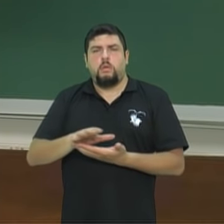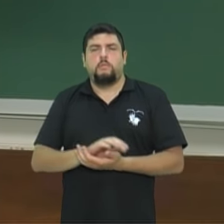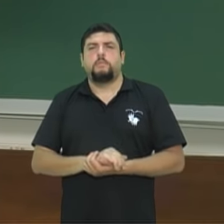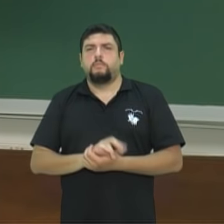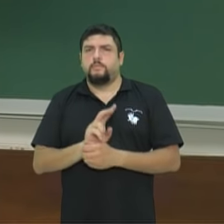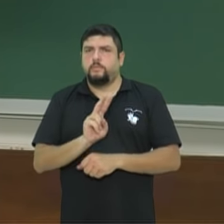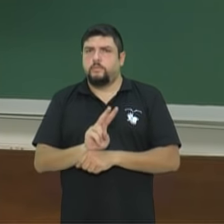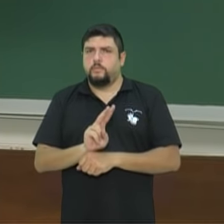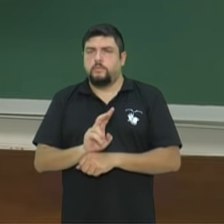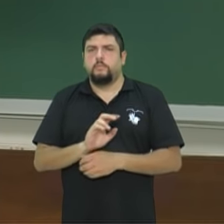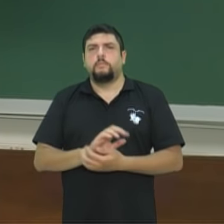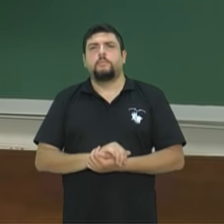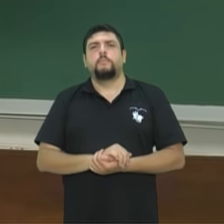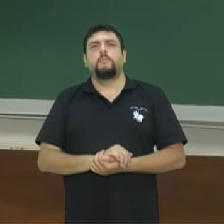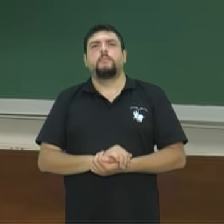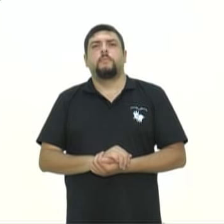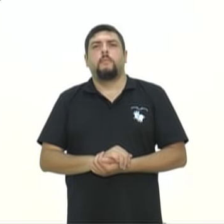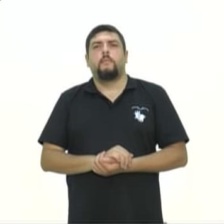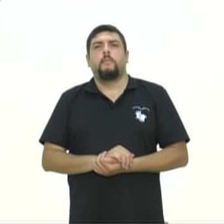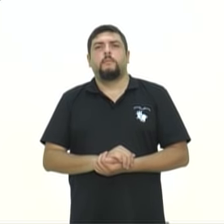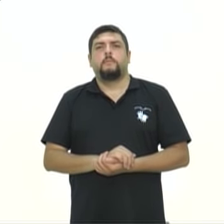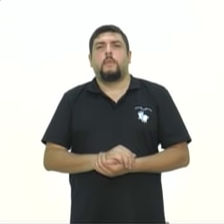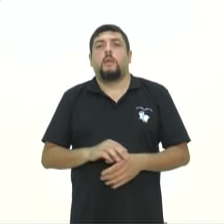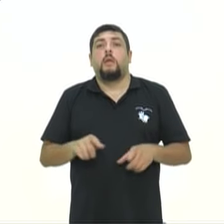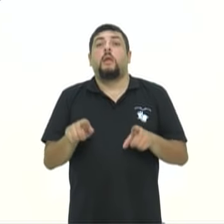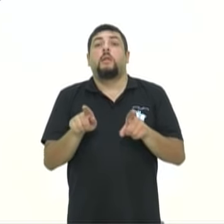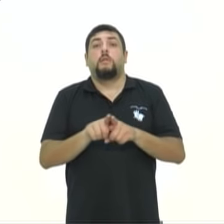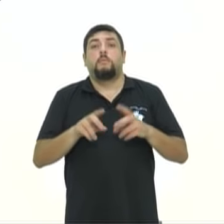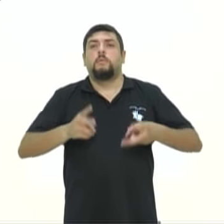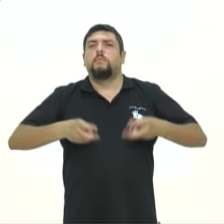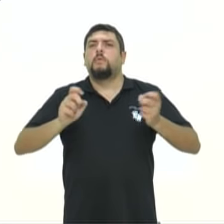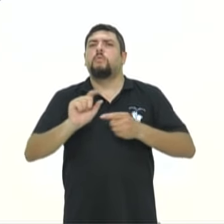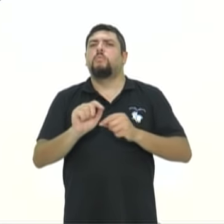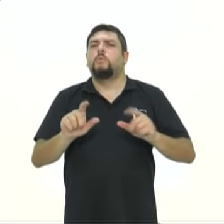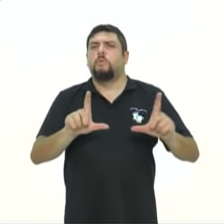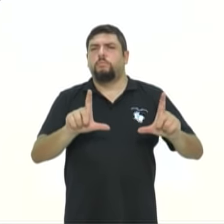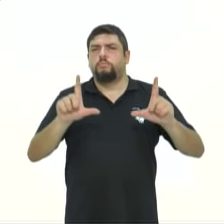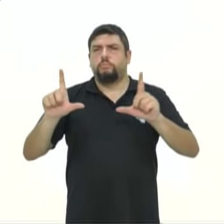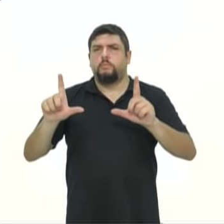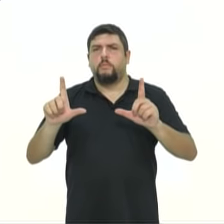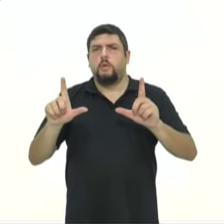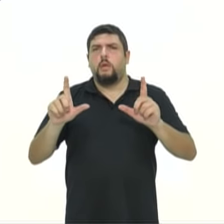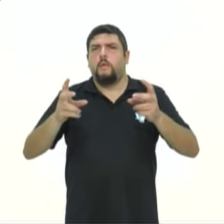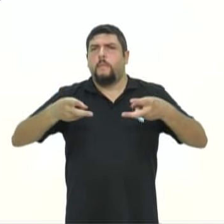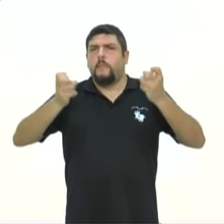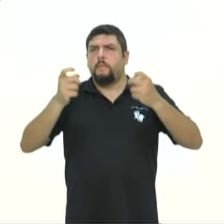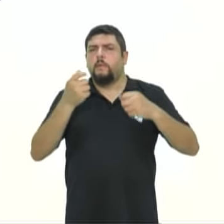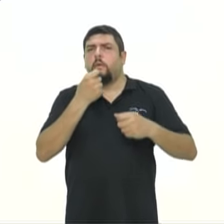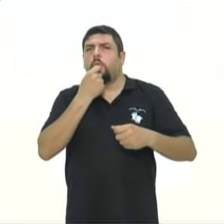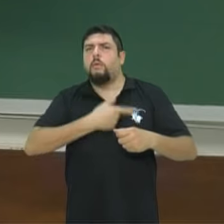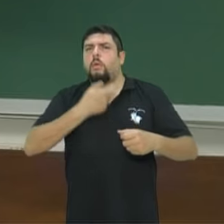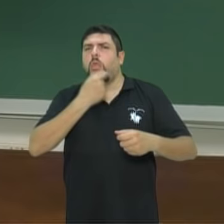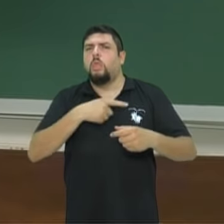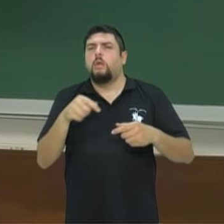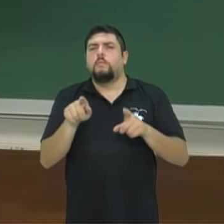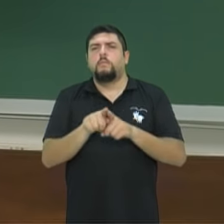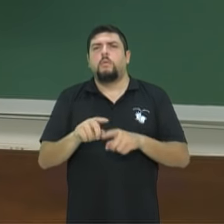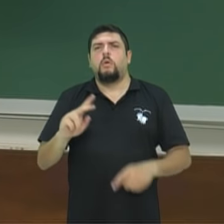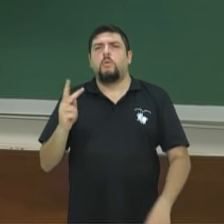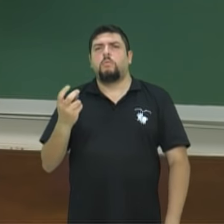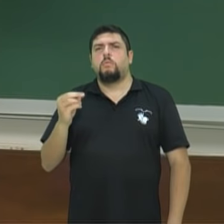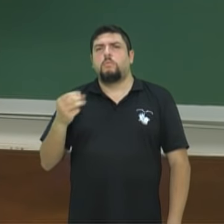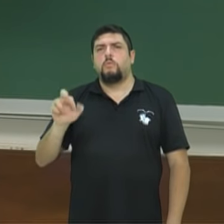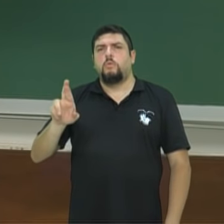aula, certo? Vamos também identificar os elementos de humor e ironia das tirinhas, né? Então, a gente sabe que uma das características